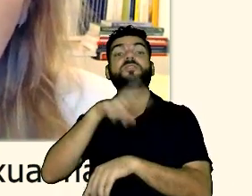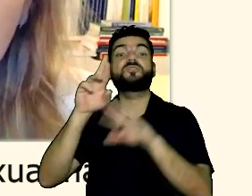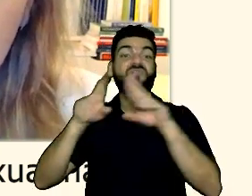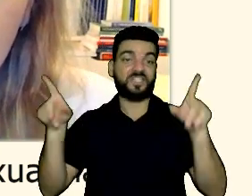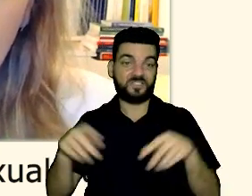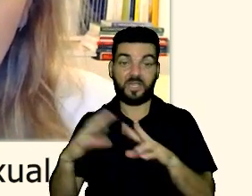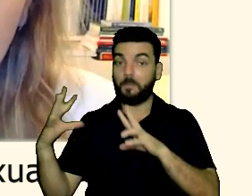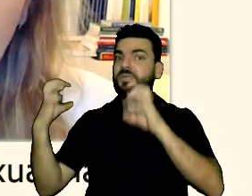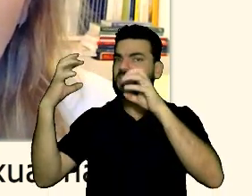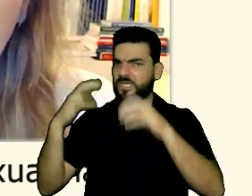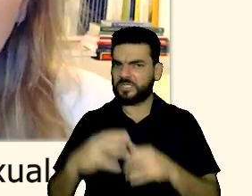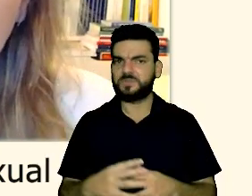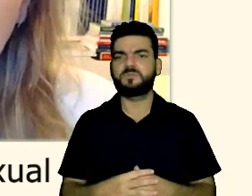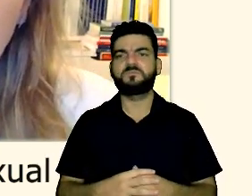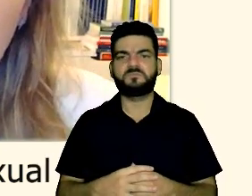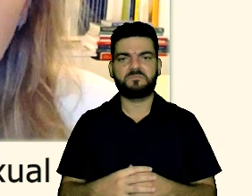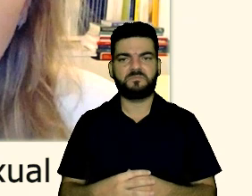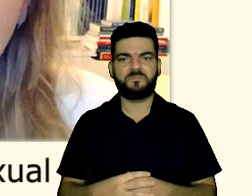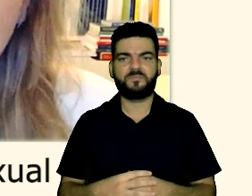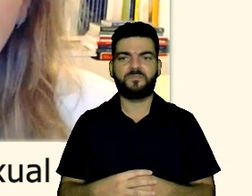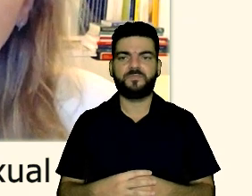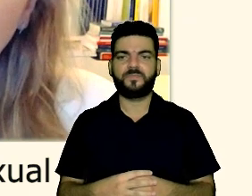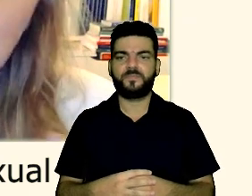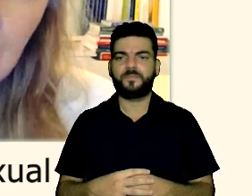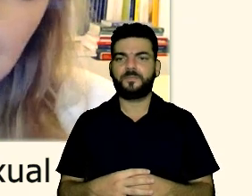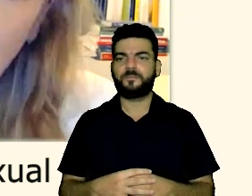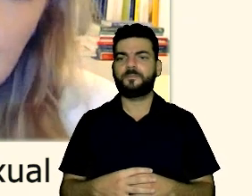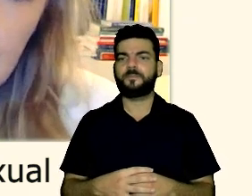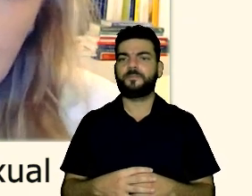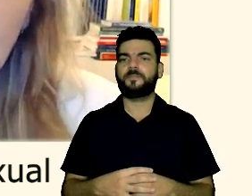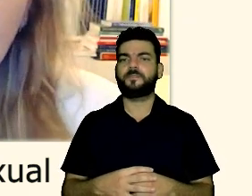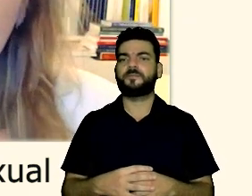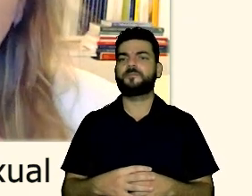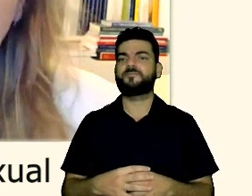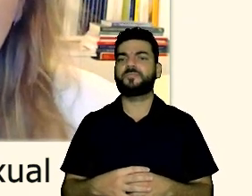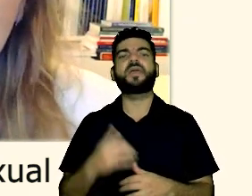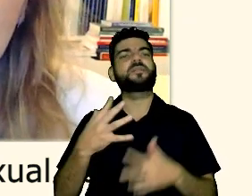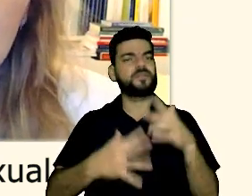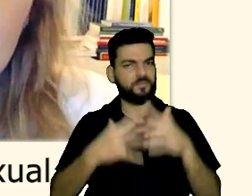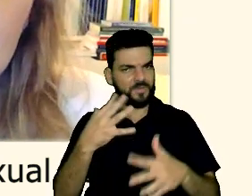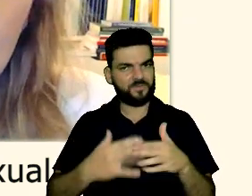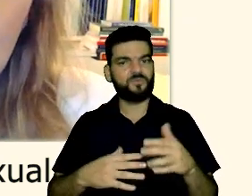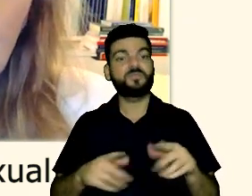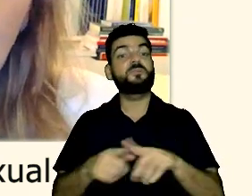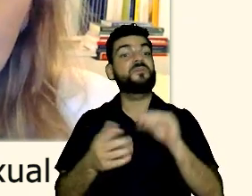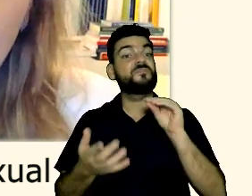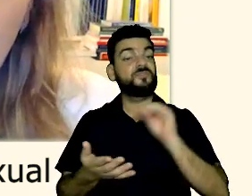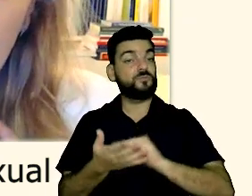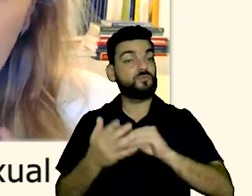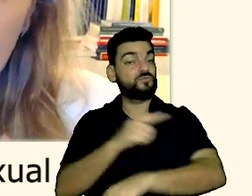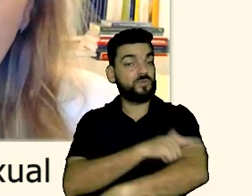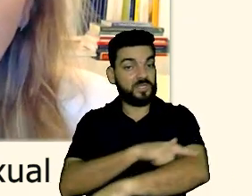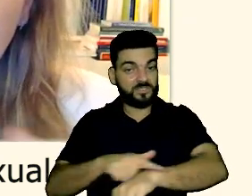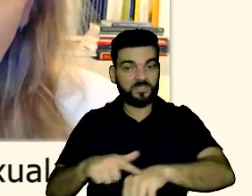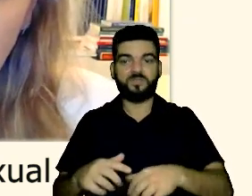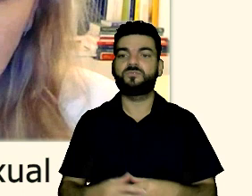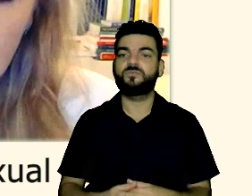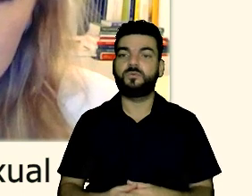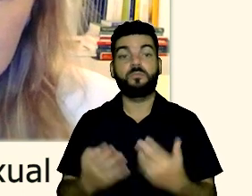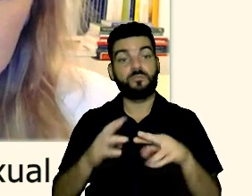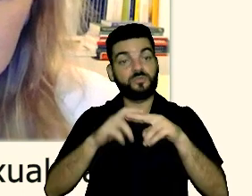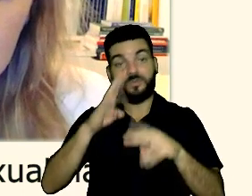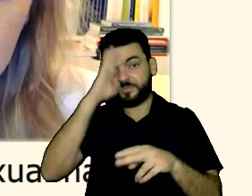uma complexidade dessa, porque isso foi levado a fundo, eles não comungavam da mesma crença. Bom, o impacto foi grande,